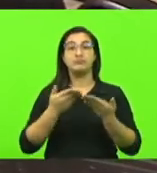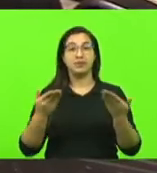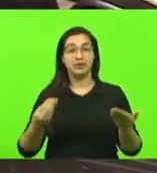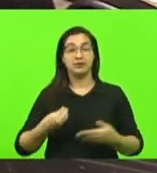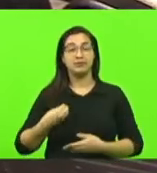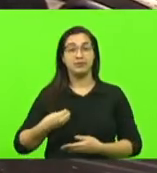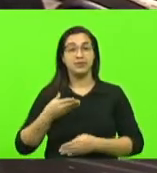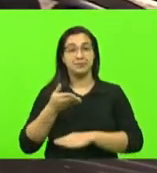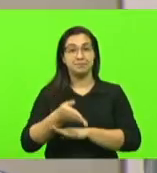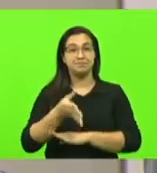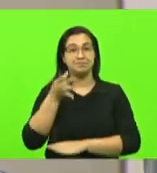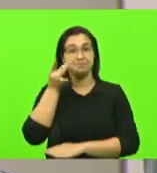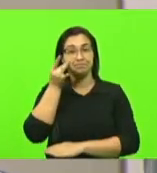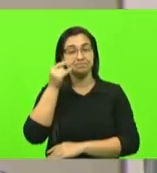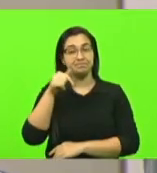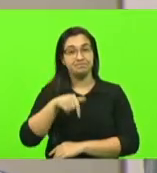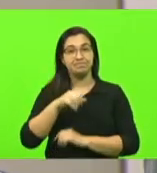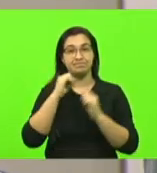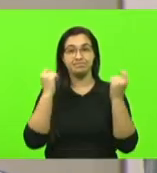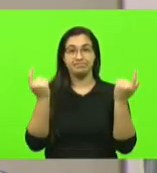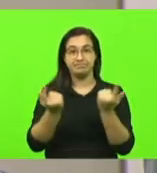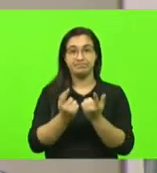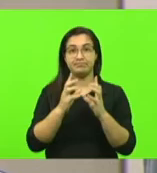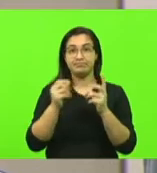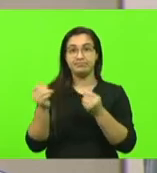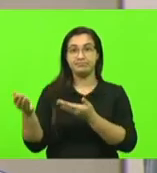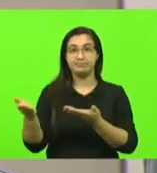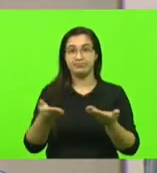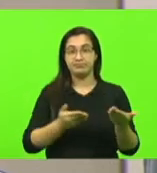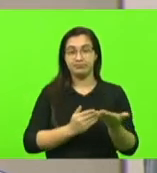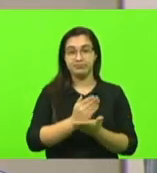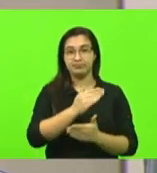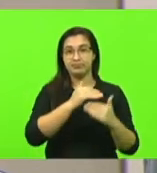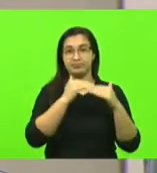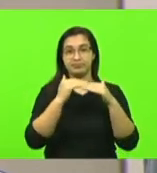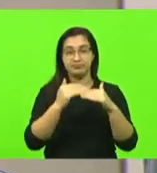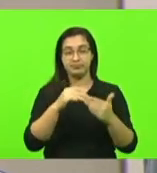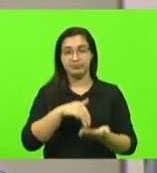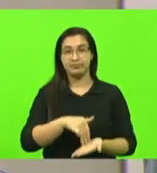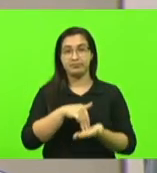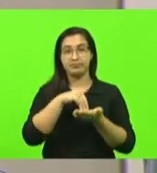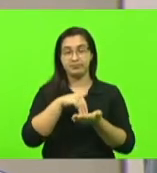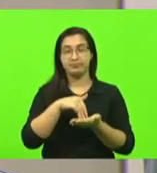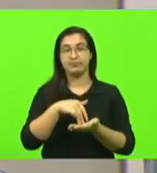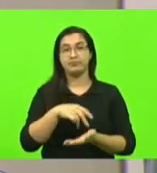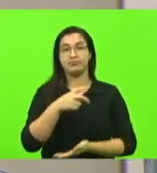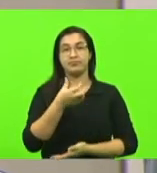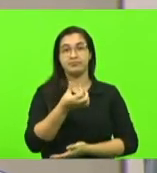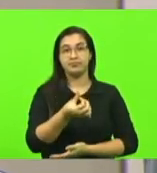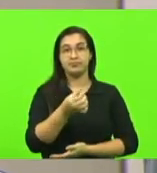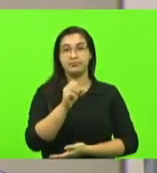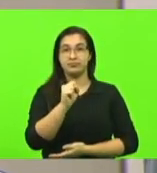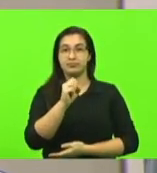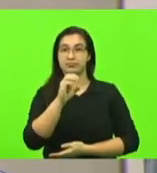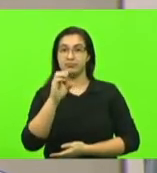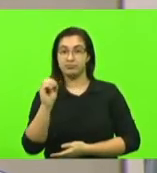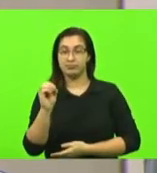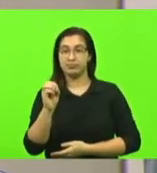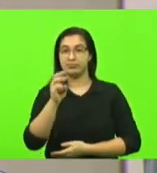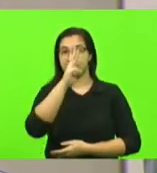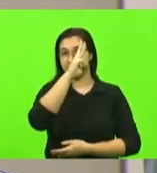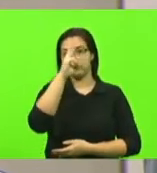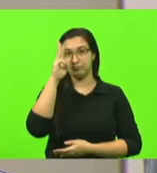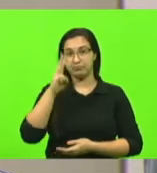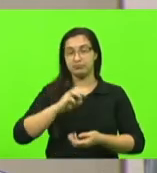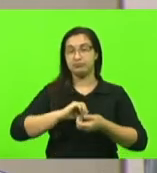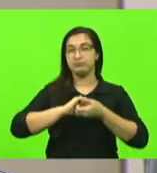presença. Sejam todos bem-vindos. Aprovado por unanimidade. Moções. Moção 680, autor deputado Vonney Weber,